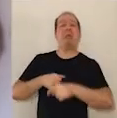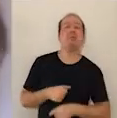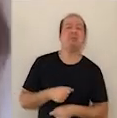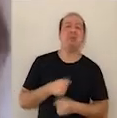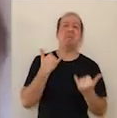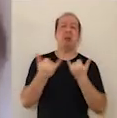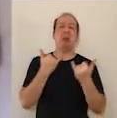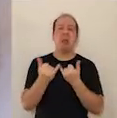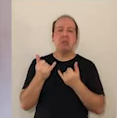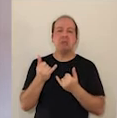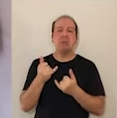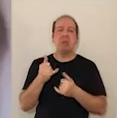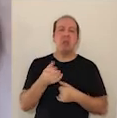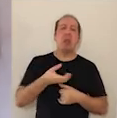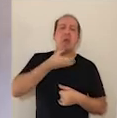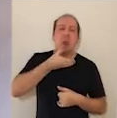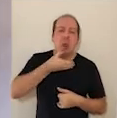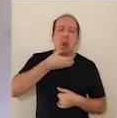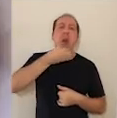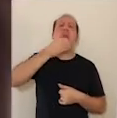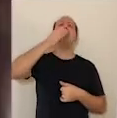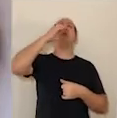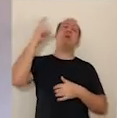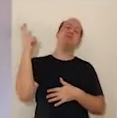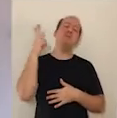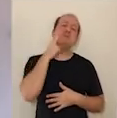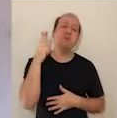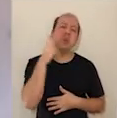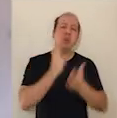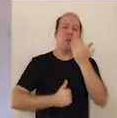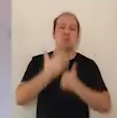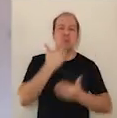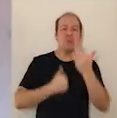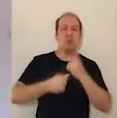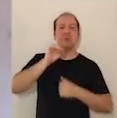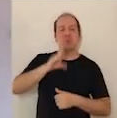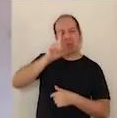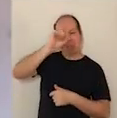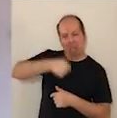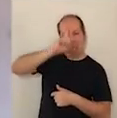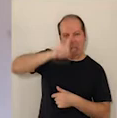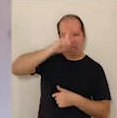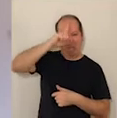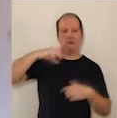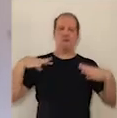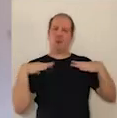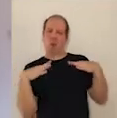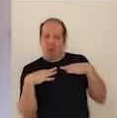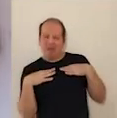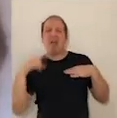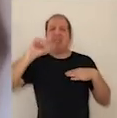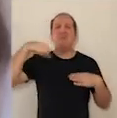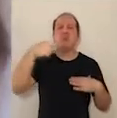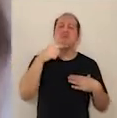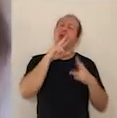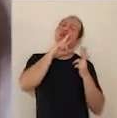um parasita. Bebe o vinho do patrão, come do melhor na cozinha e ainda fica dando ordens. Daqui a pouco vai